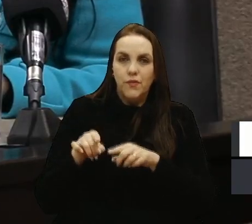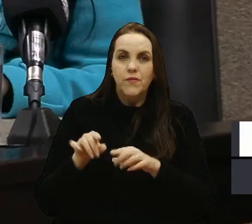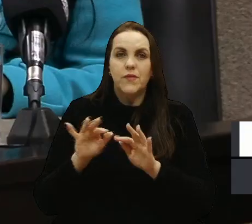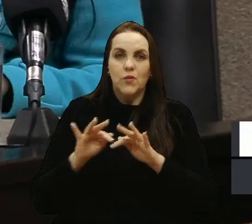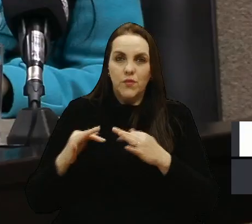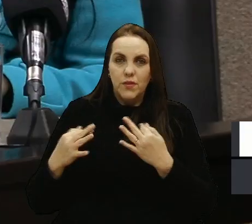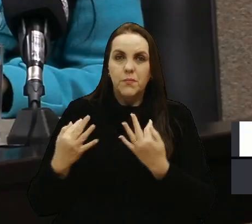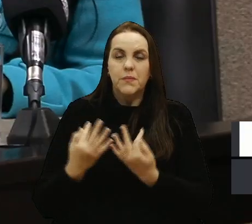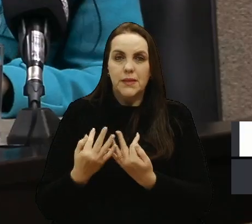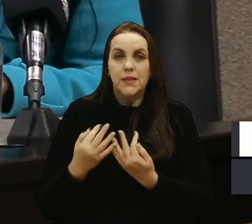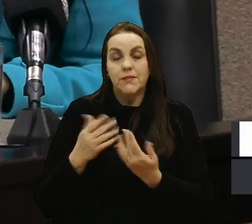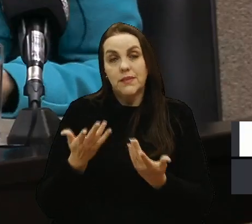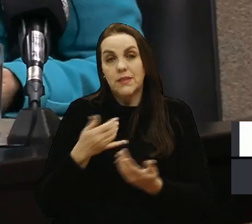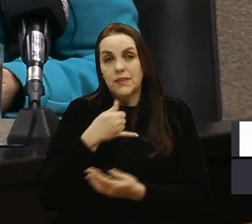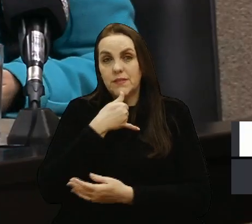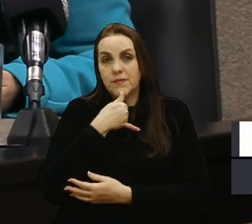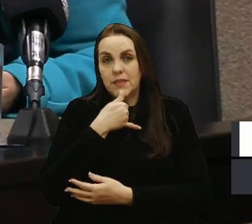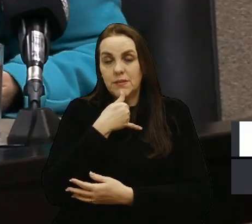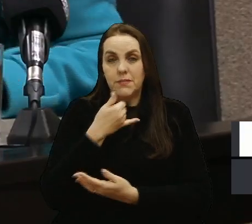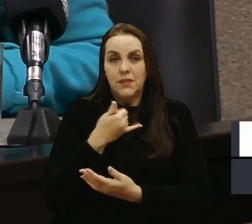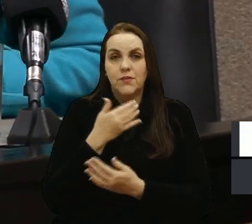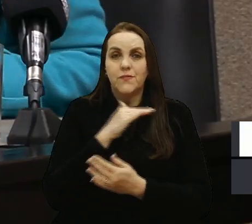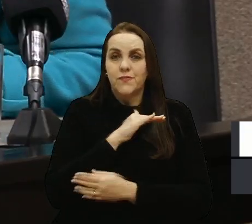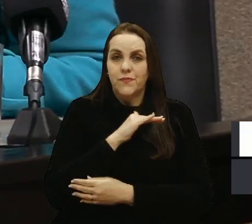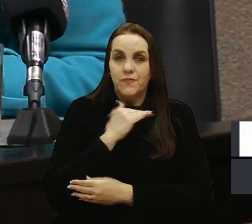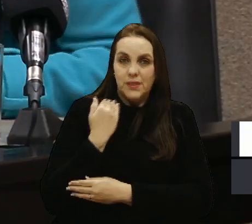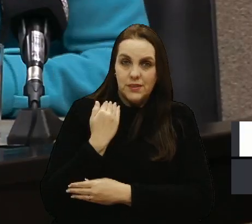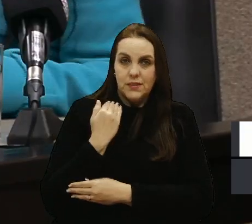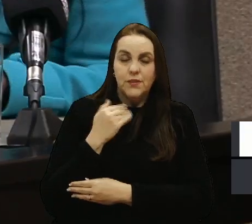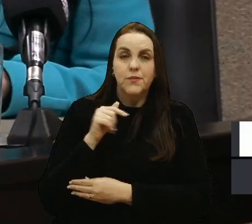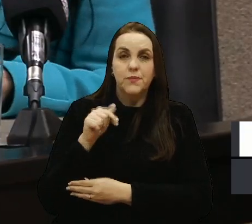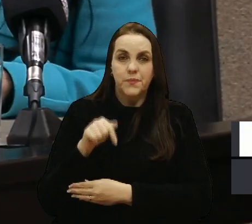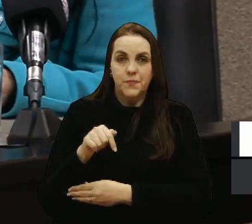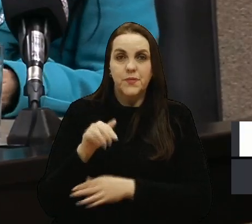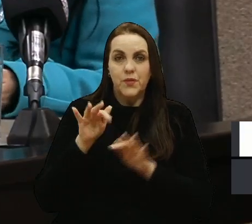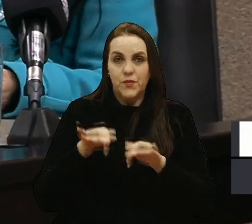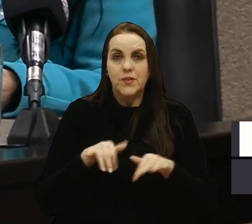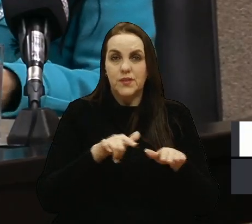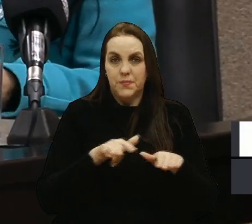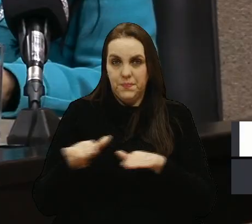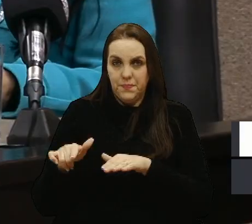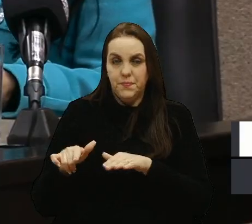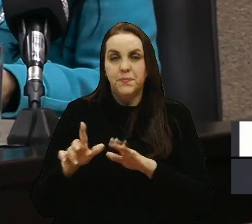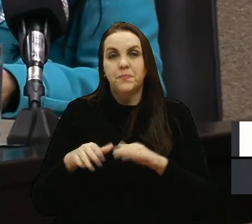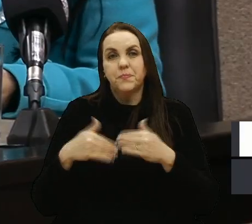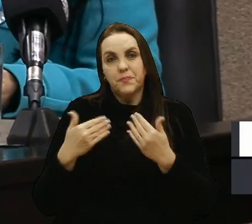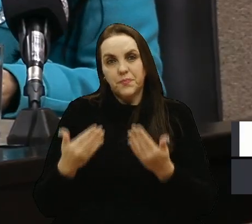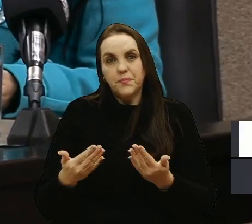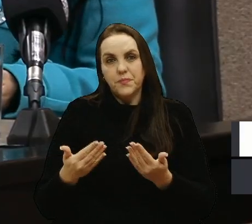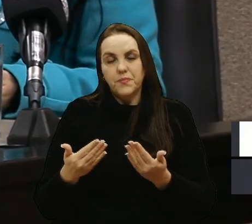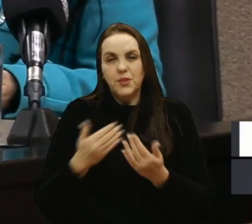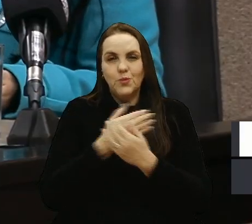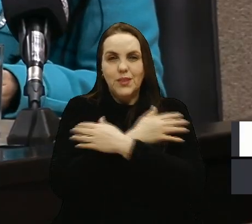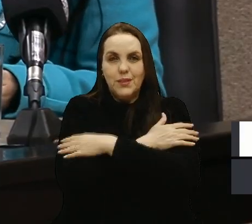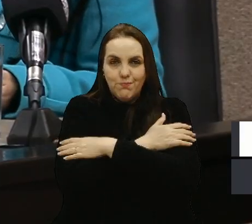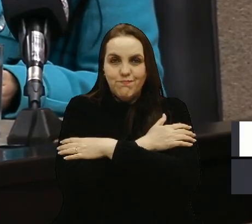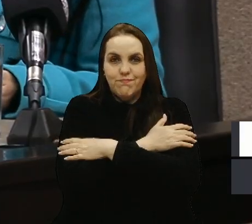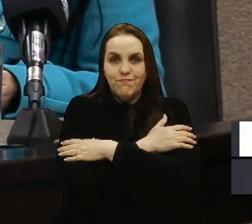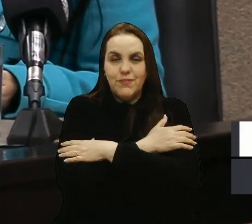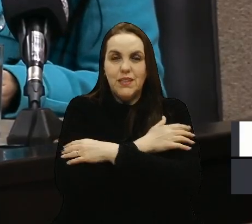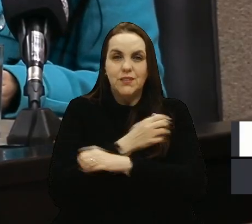família e, infelizmente, perdemos ele nesse final de semana. Então, meu abraço, meus